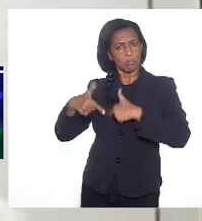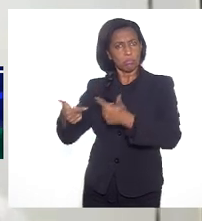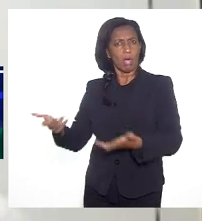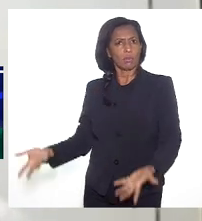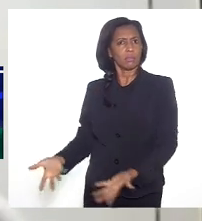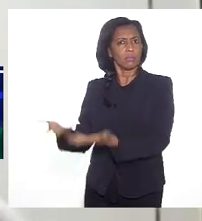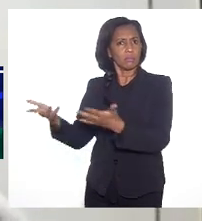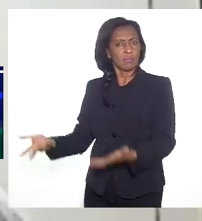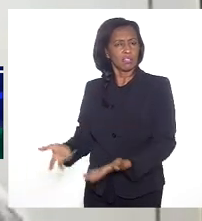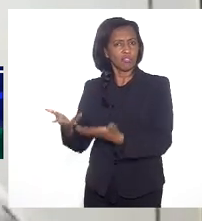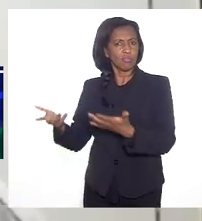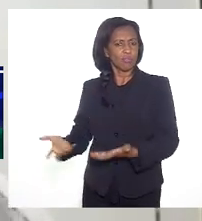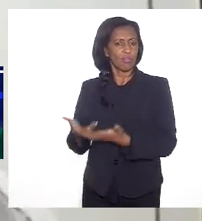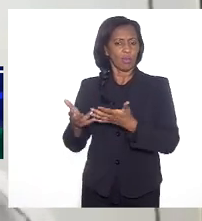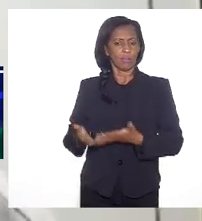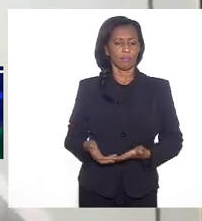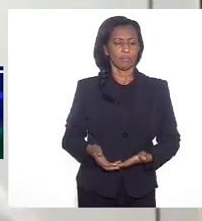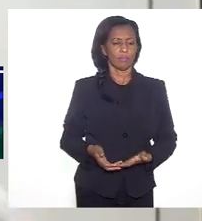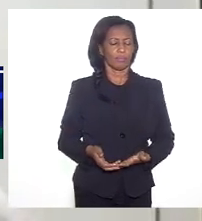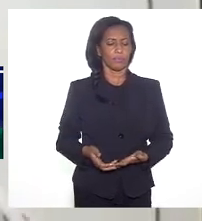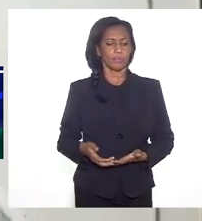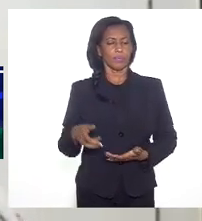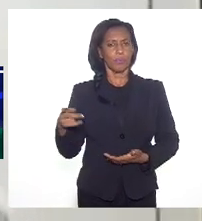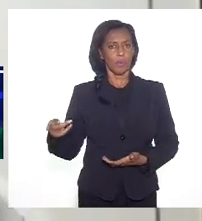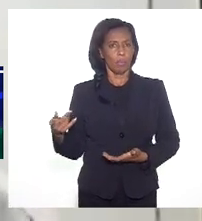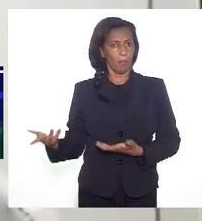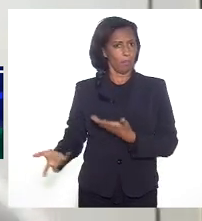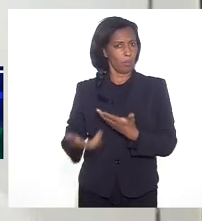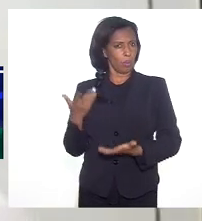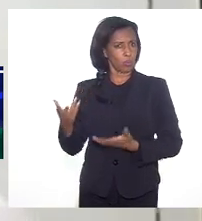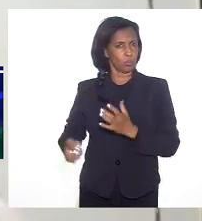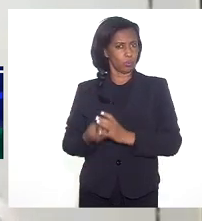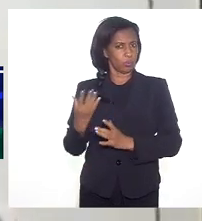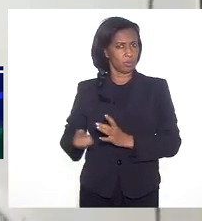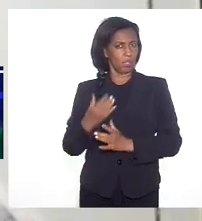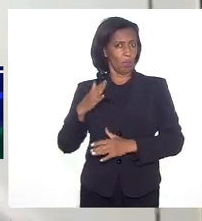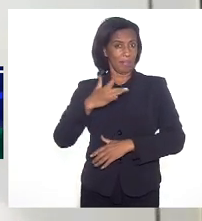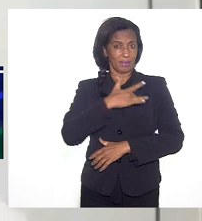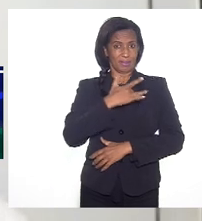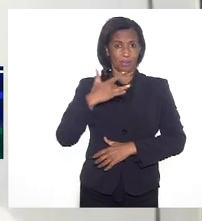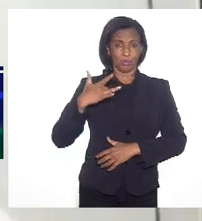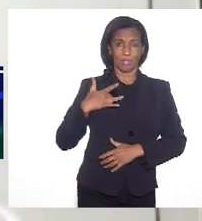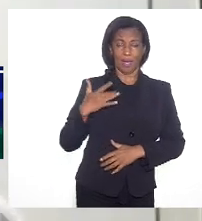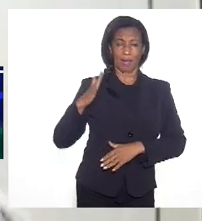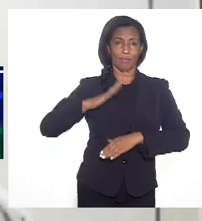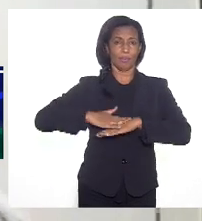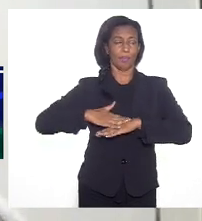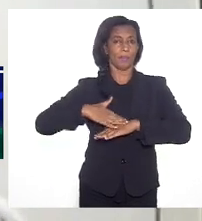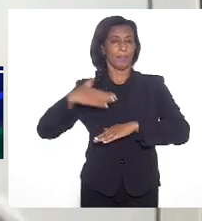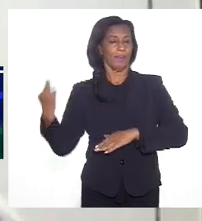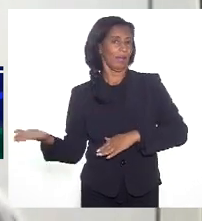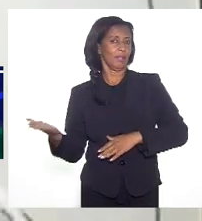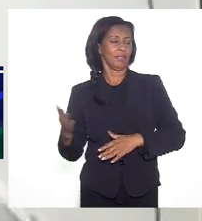incentivando uma produção cada vez mais saudável cada vez mais